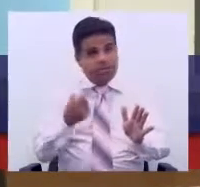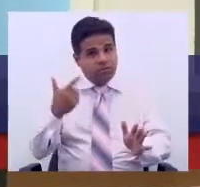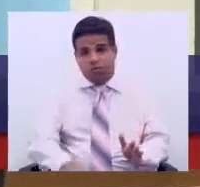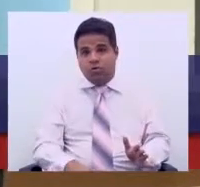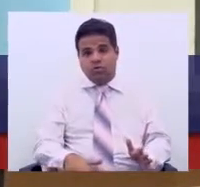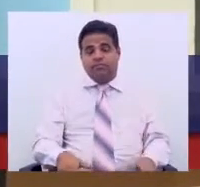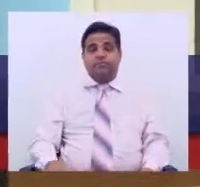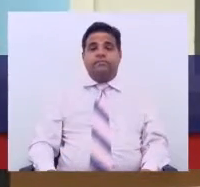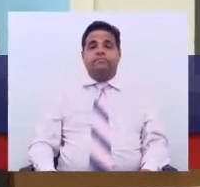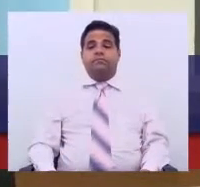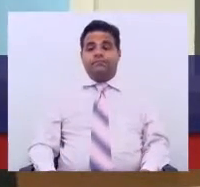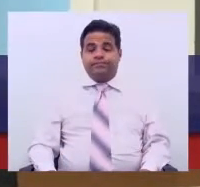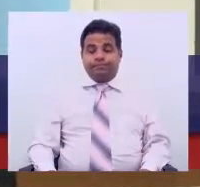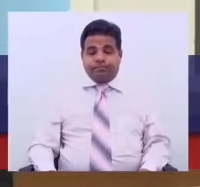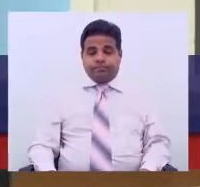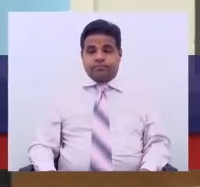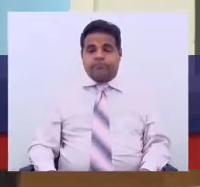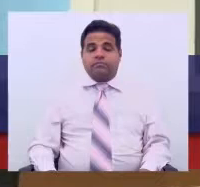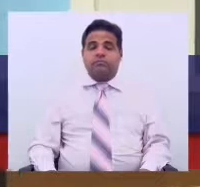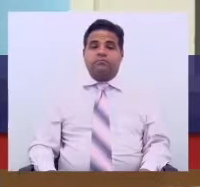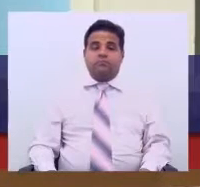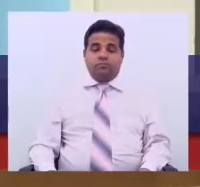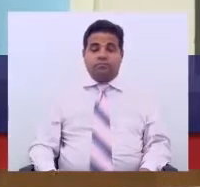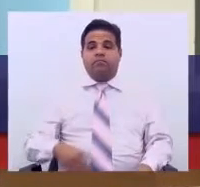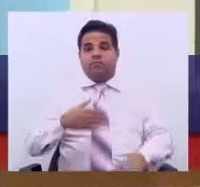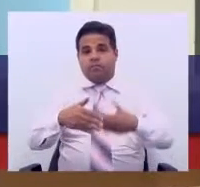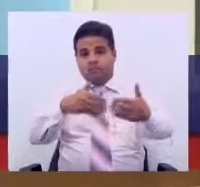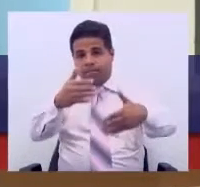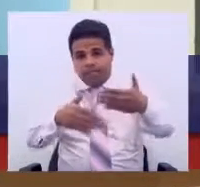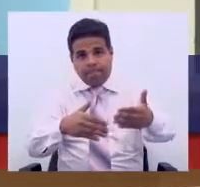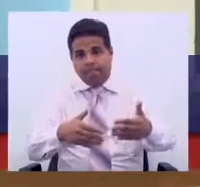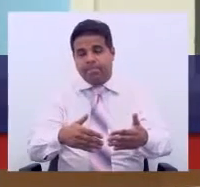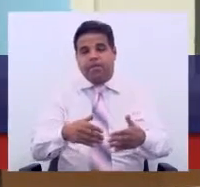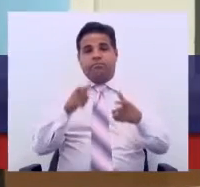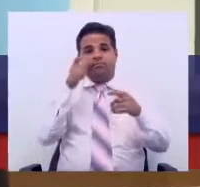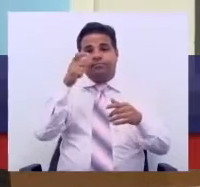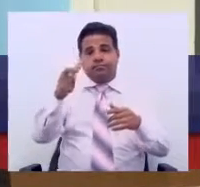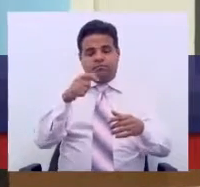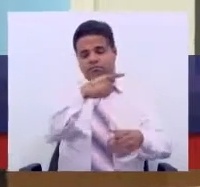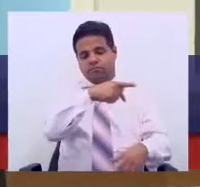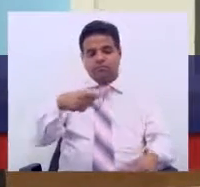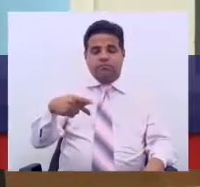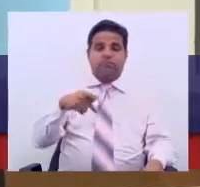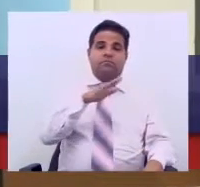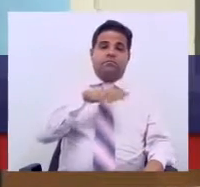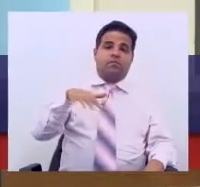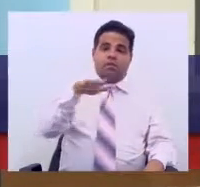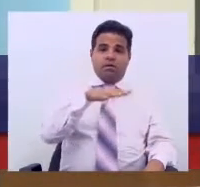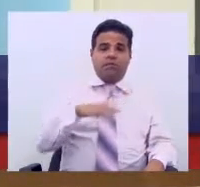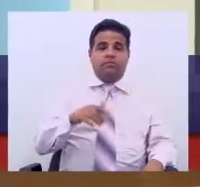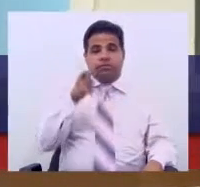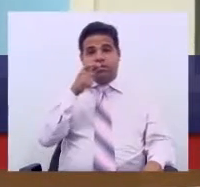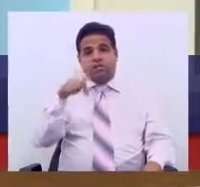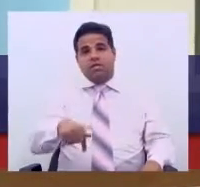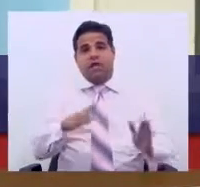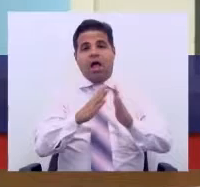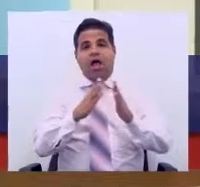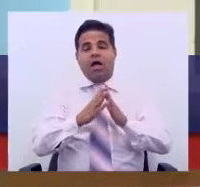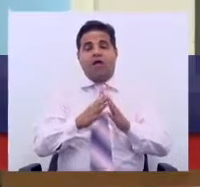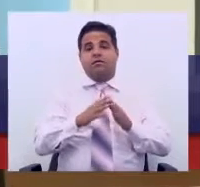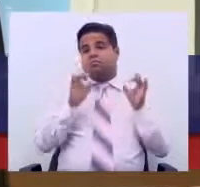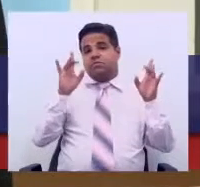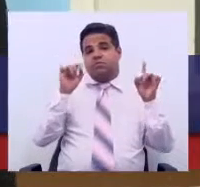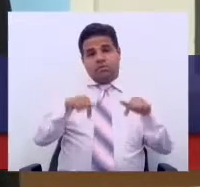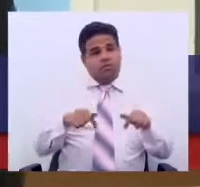projeto. Então, isso é um desserviço aos interesses públicos, aos interesses da casa, especialmente a nós